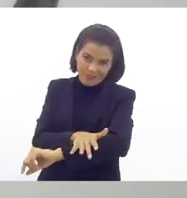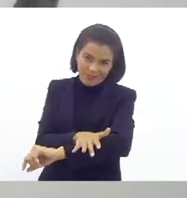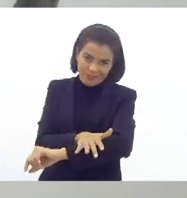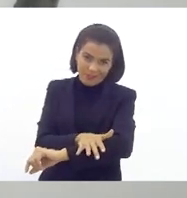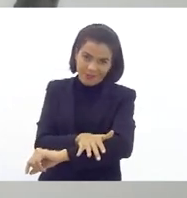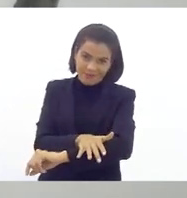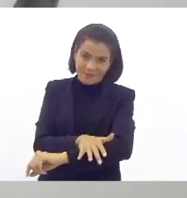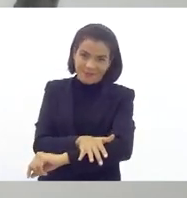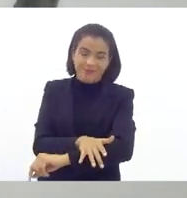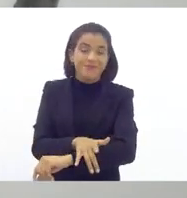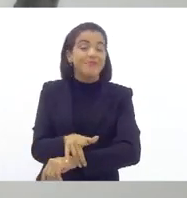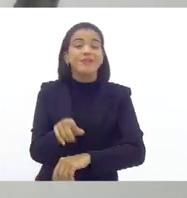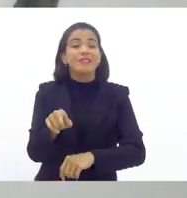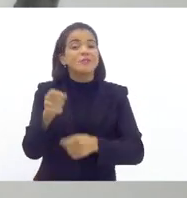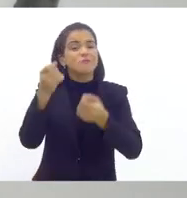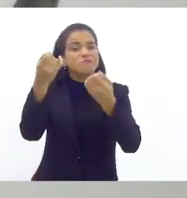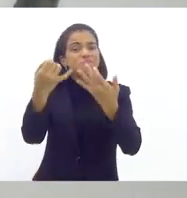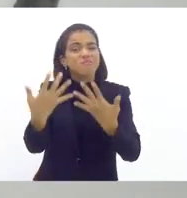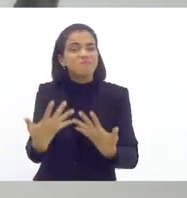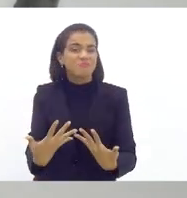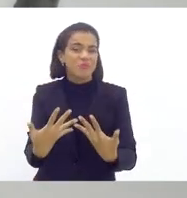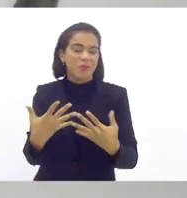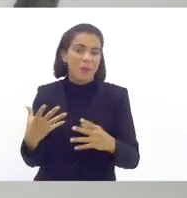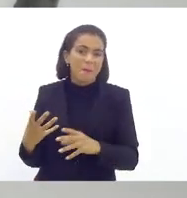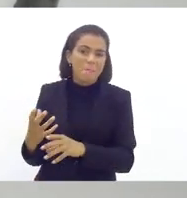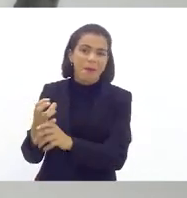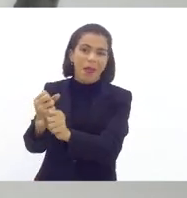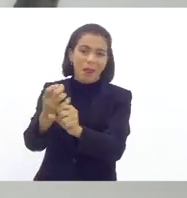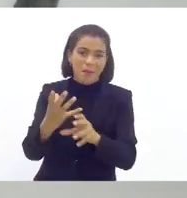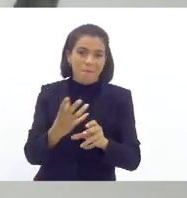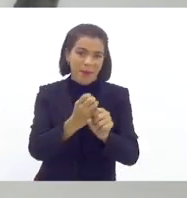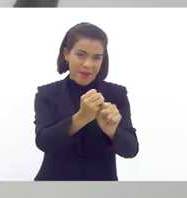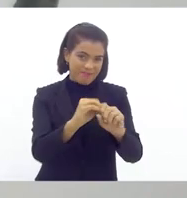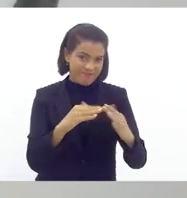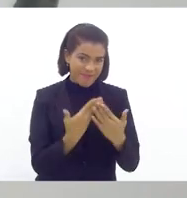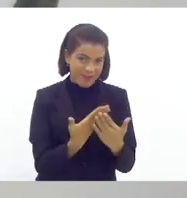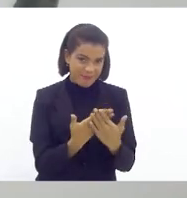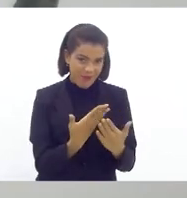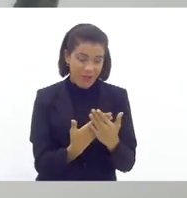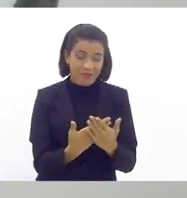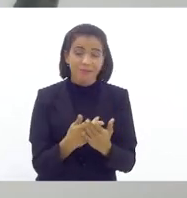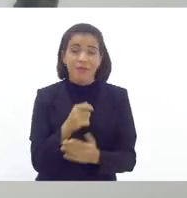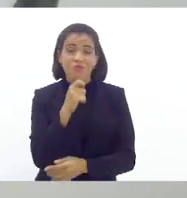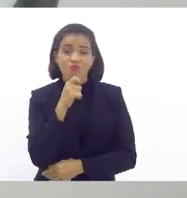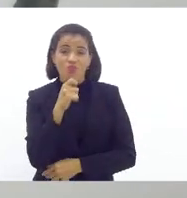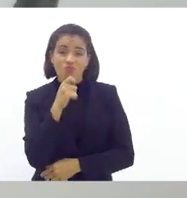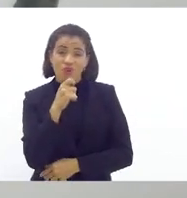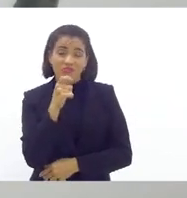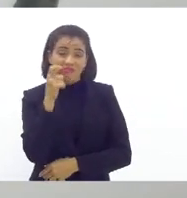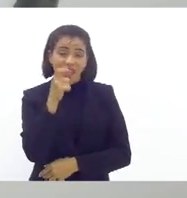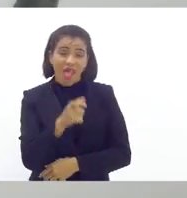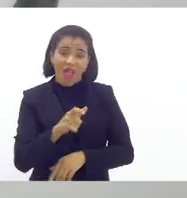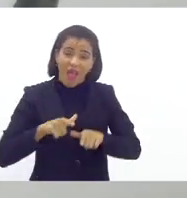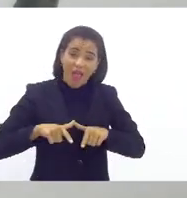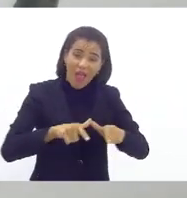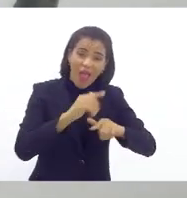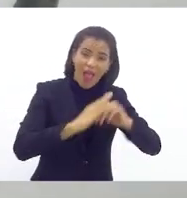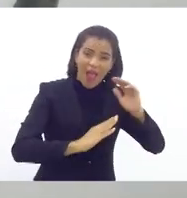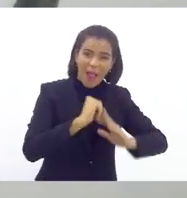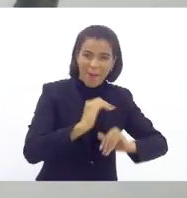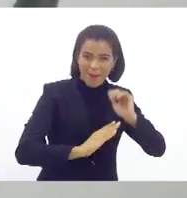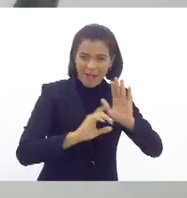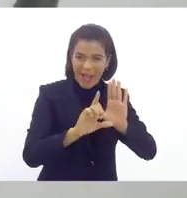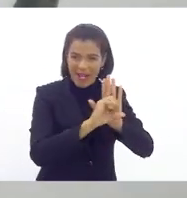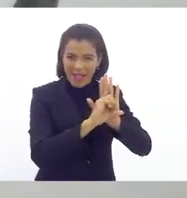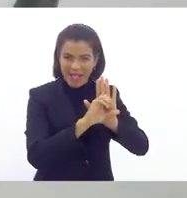se explica nos resultados também da educação e da não aplicação das legislações de maneira correta